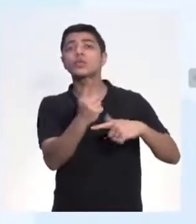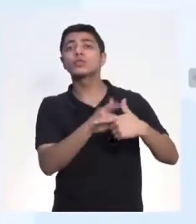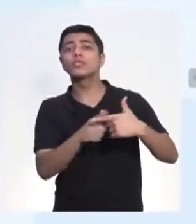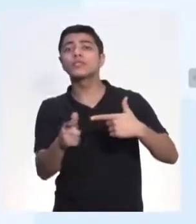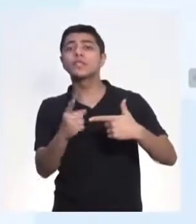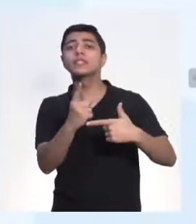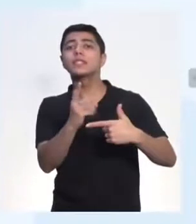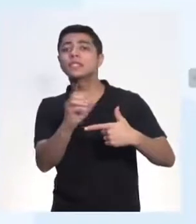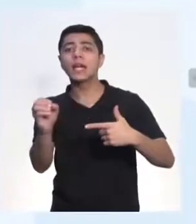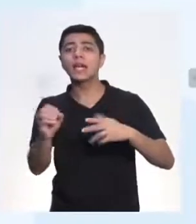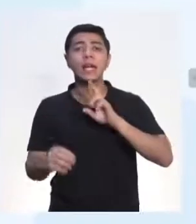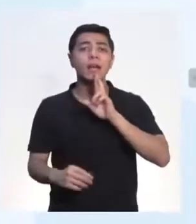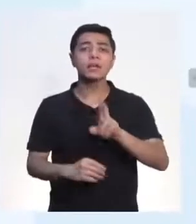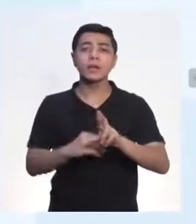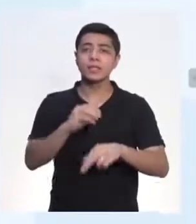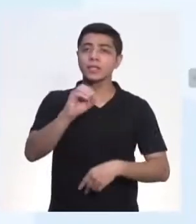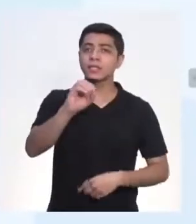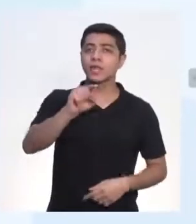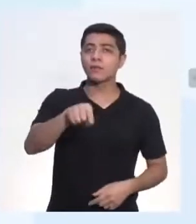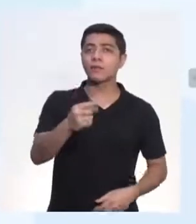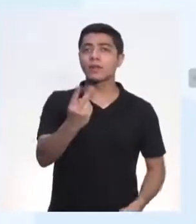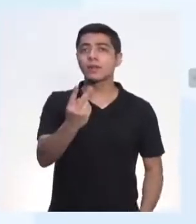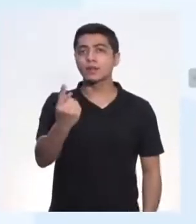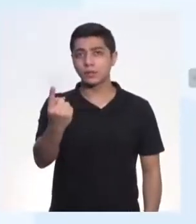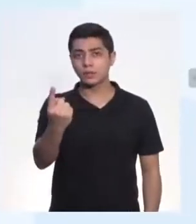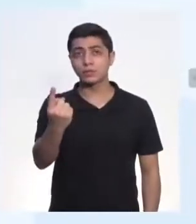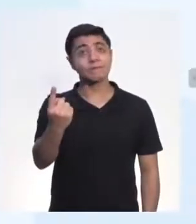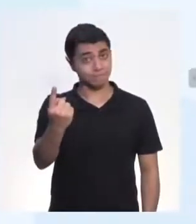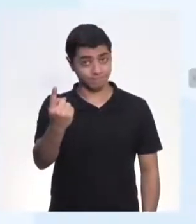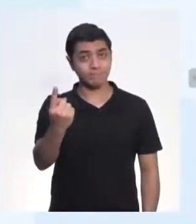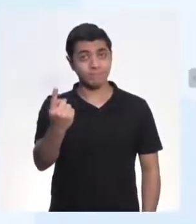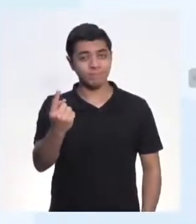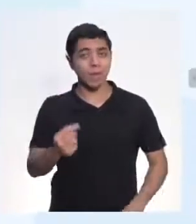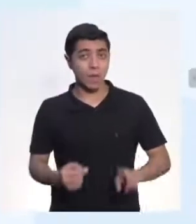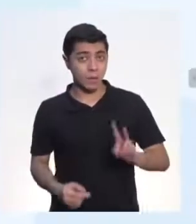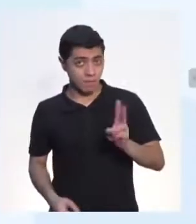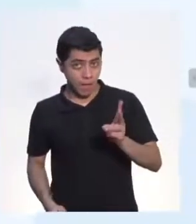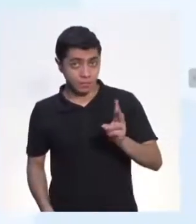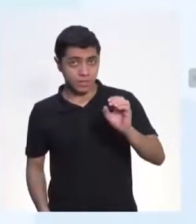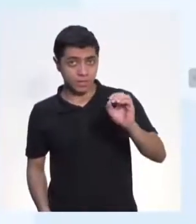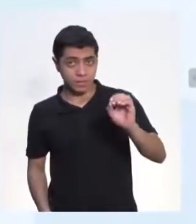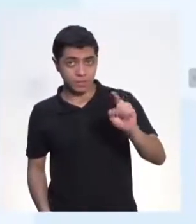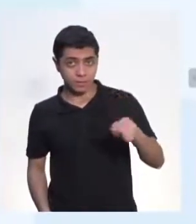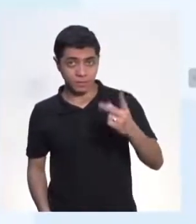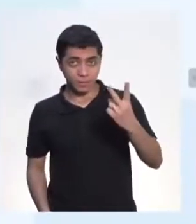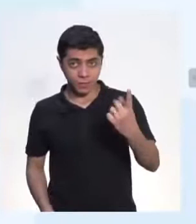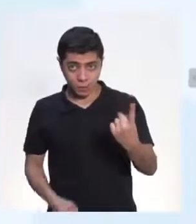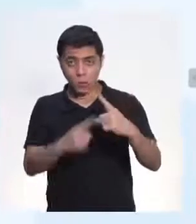0,21 ou 21 centésimos. Que vezes 100,